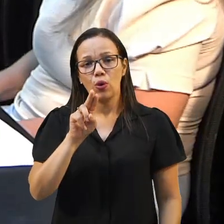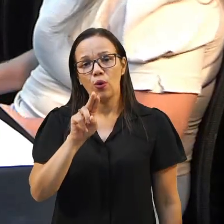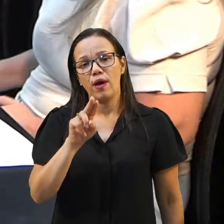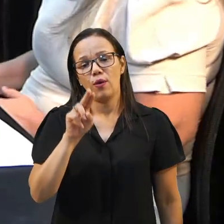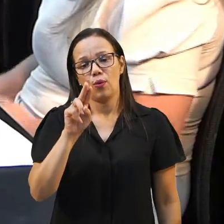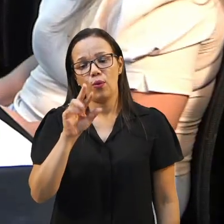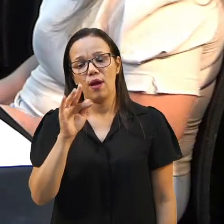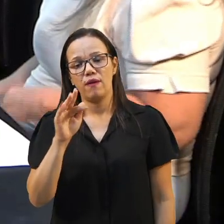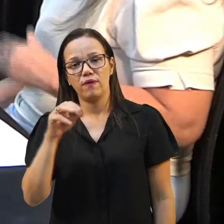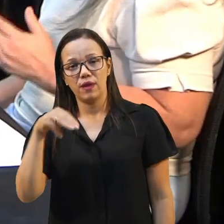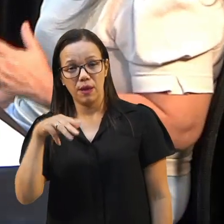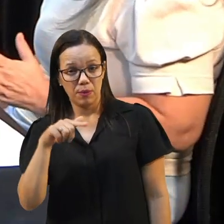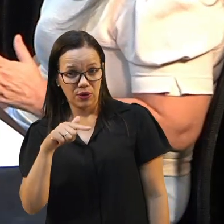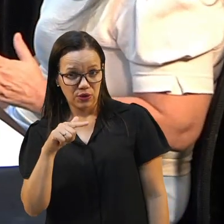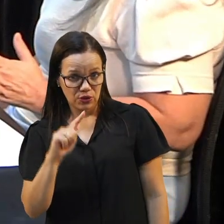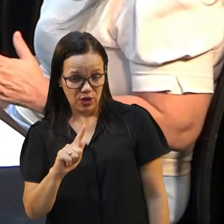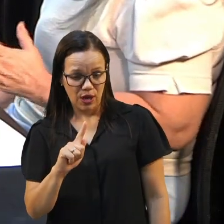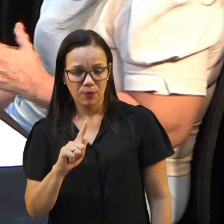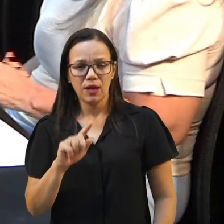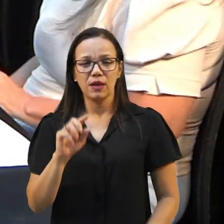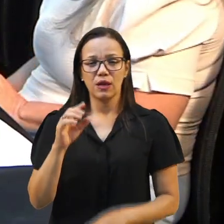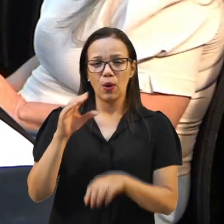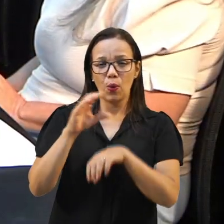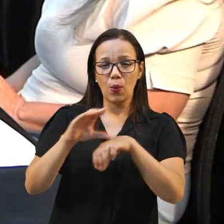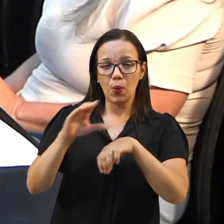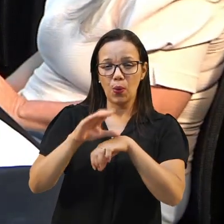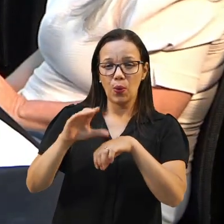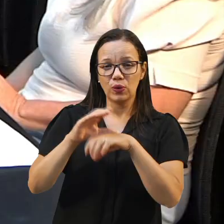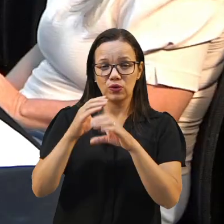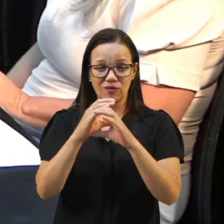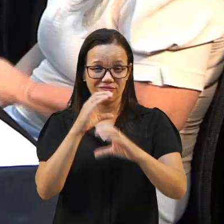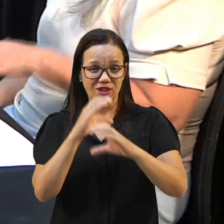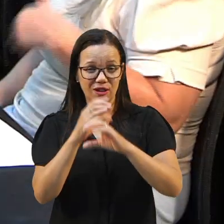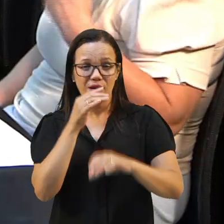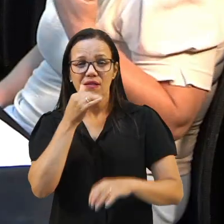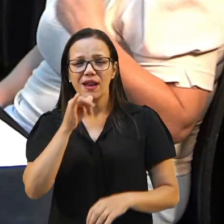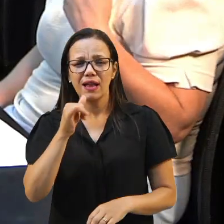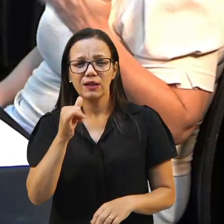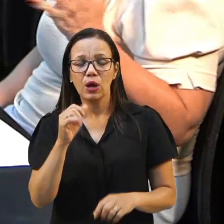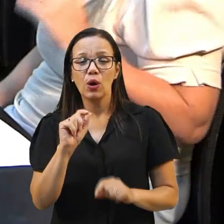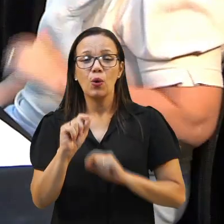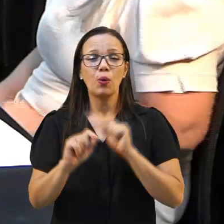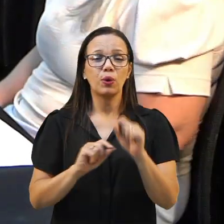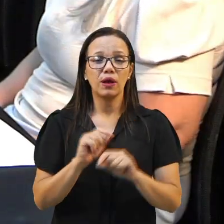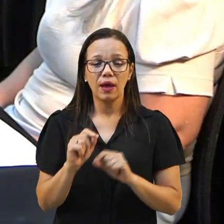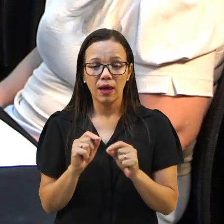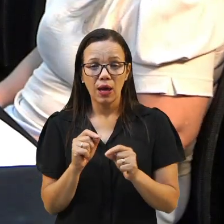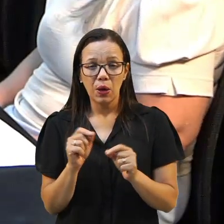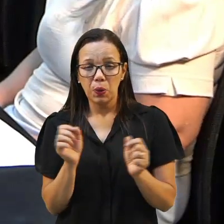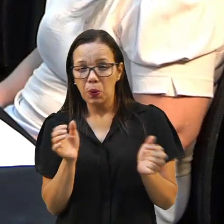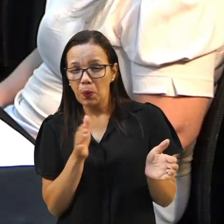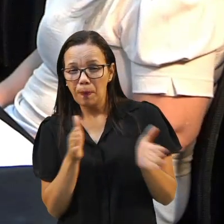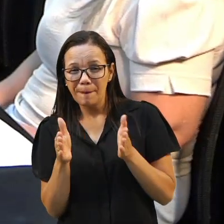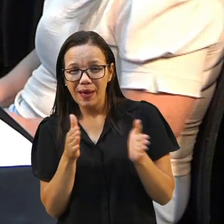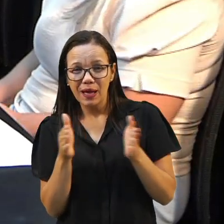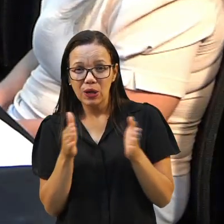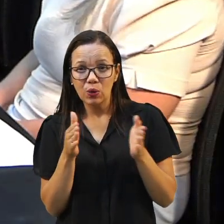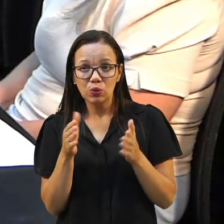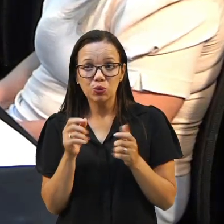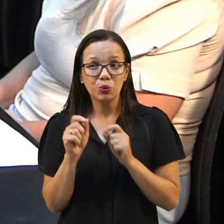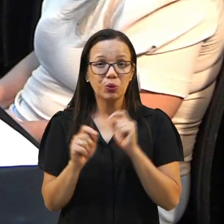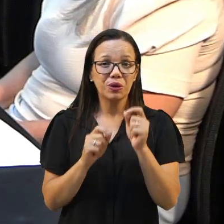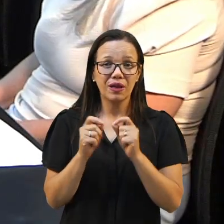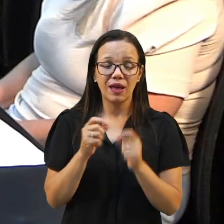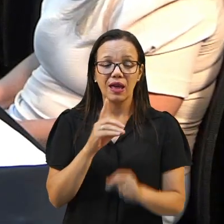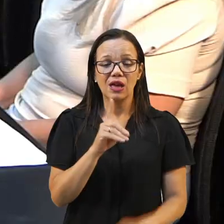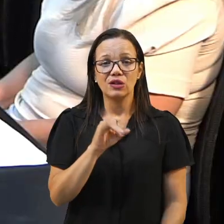o curso de Engenharia Elétrica, num período de ditadura, não é isso? Tem alguma lembrança dessa época? Tem muitas lembranças,